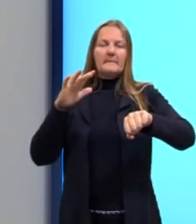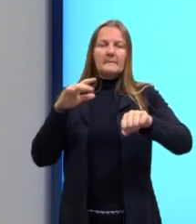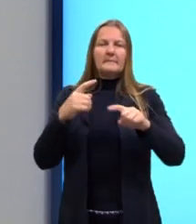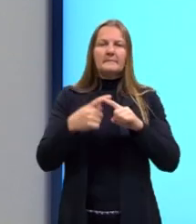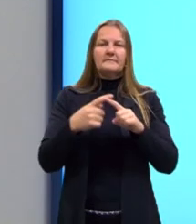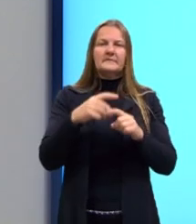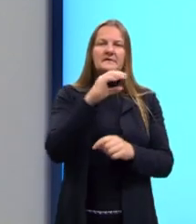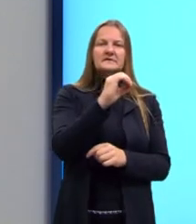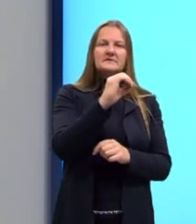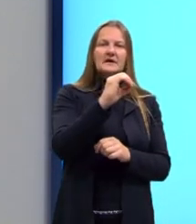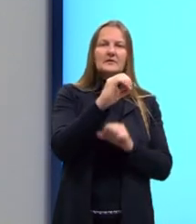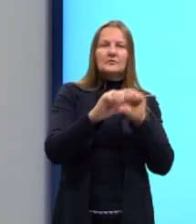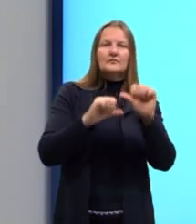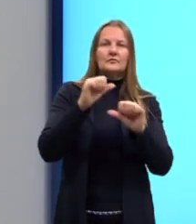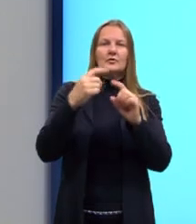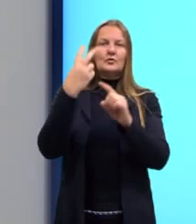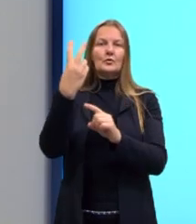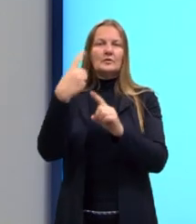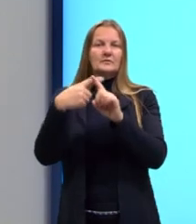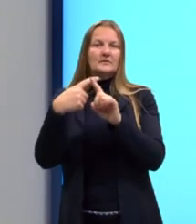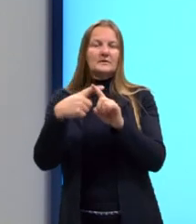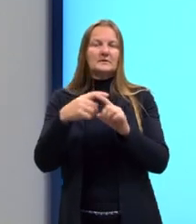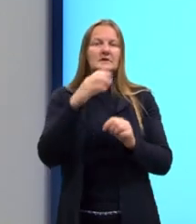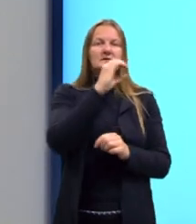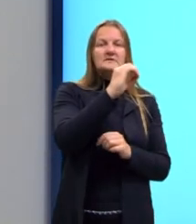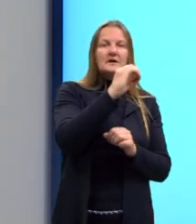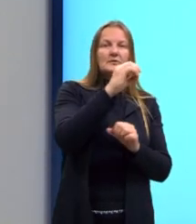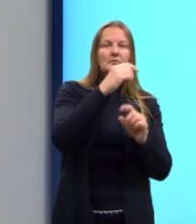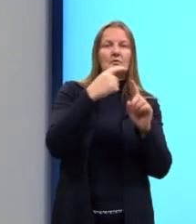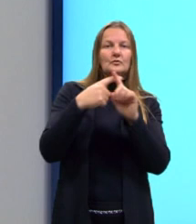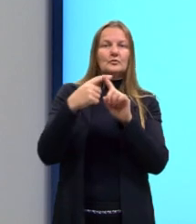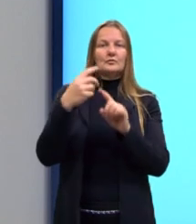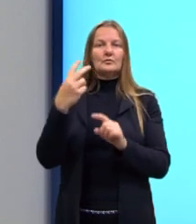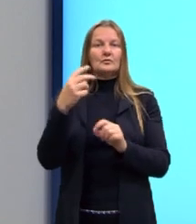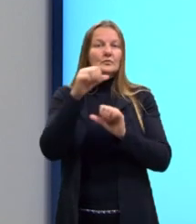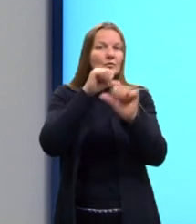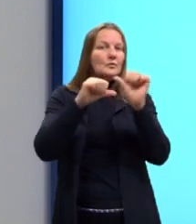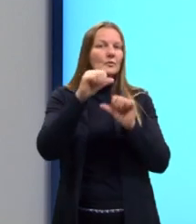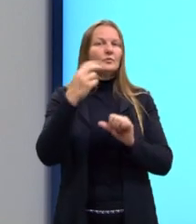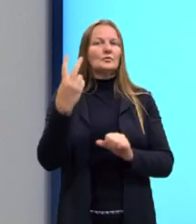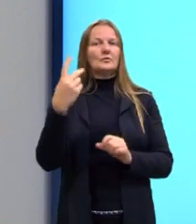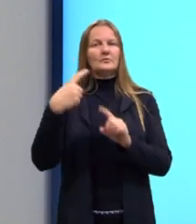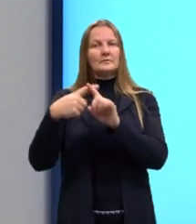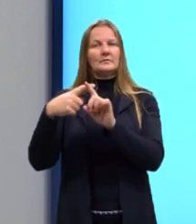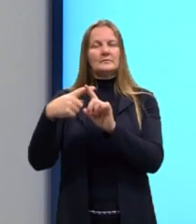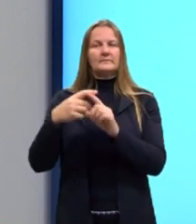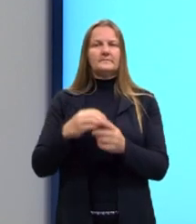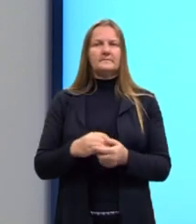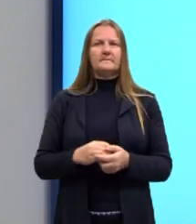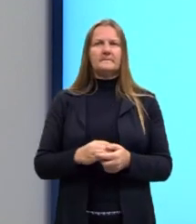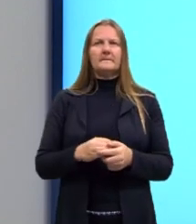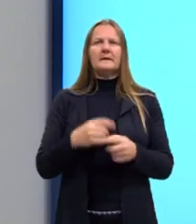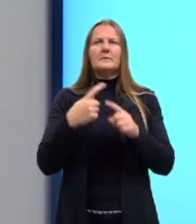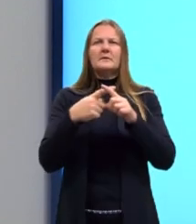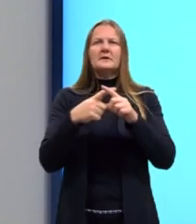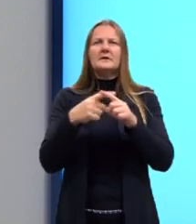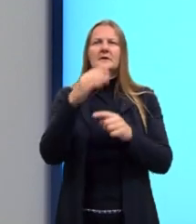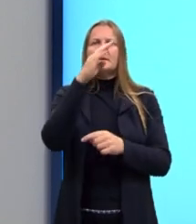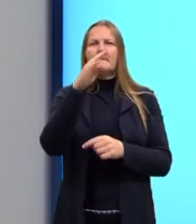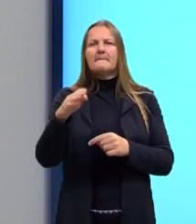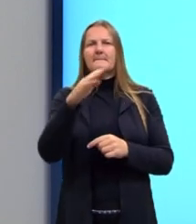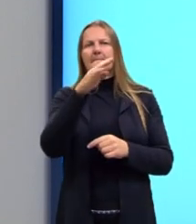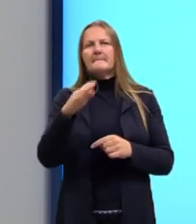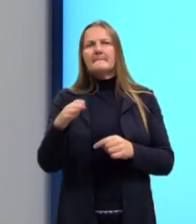era zero ficou dois mais de zero para dois mais ele é representado com essa barra que está